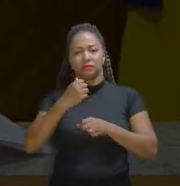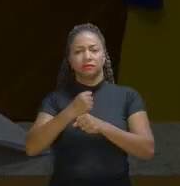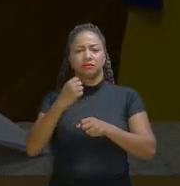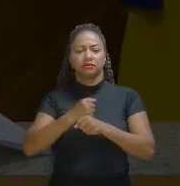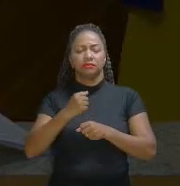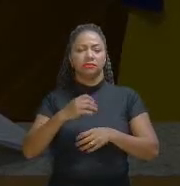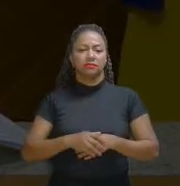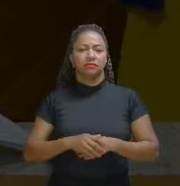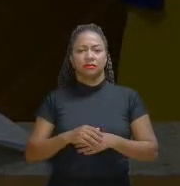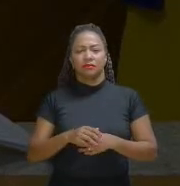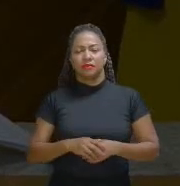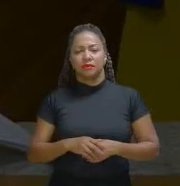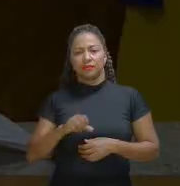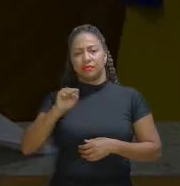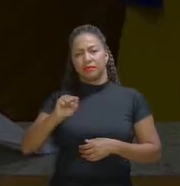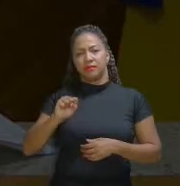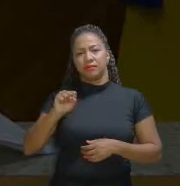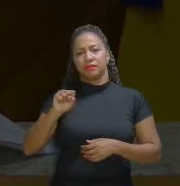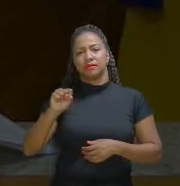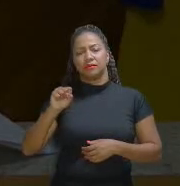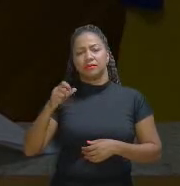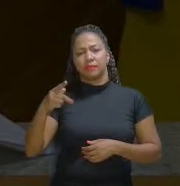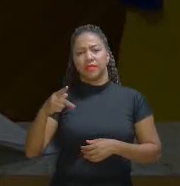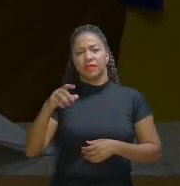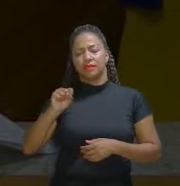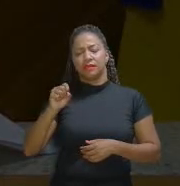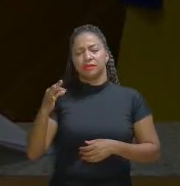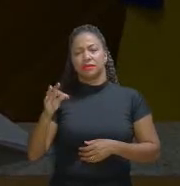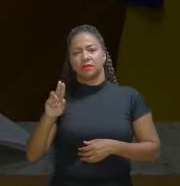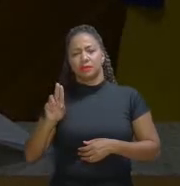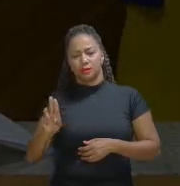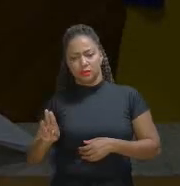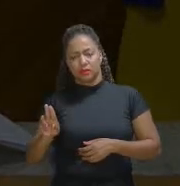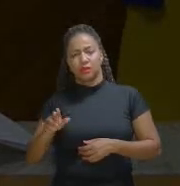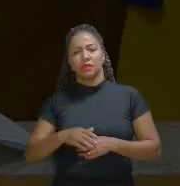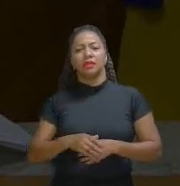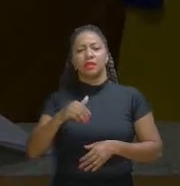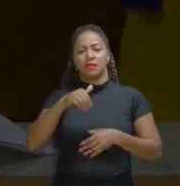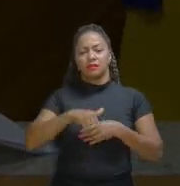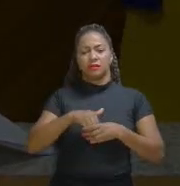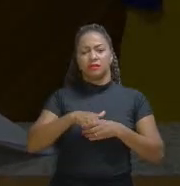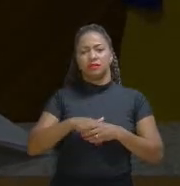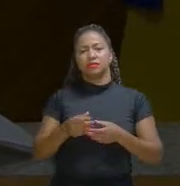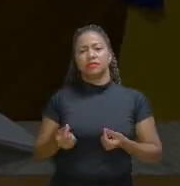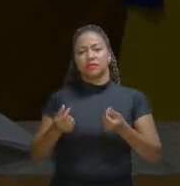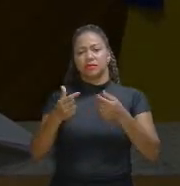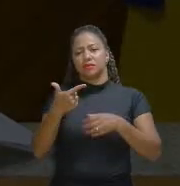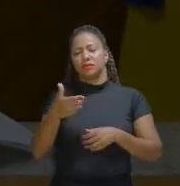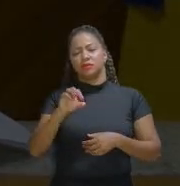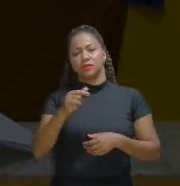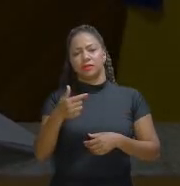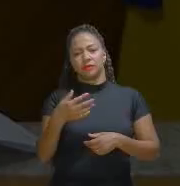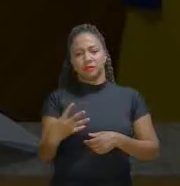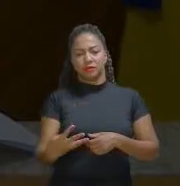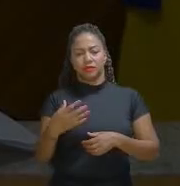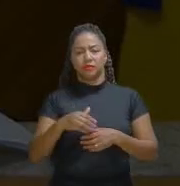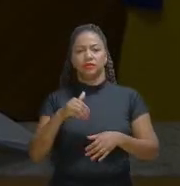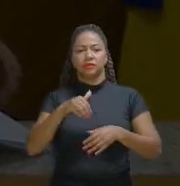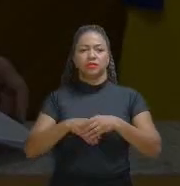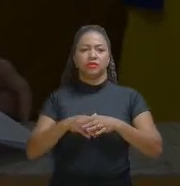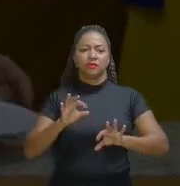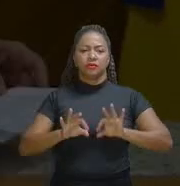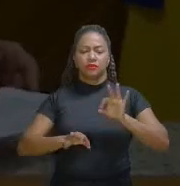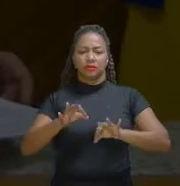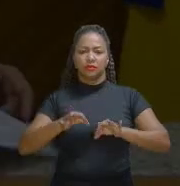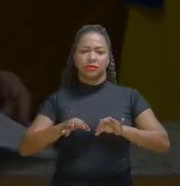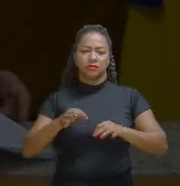Partido Socialista Trabalhadores Unificado, PSTU, referente ao exercício financeiro de 2024, nos termos do voto